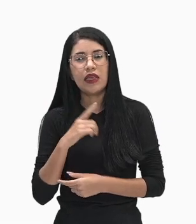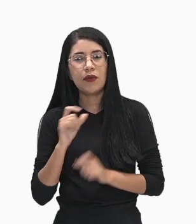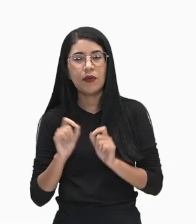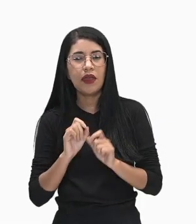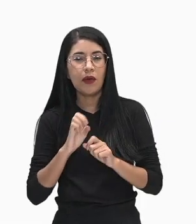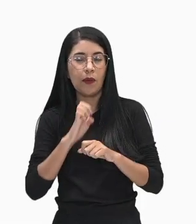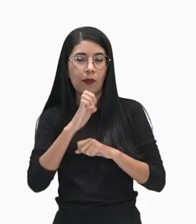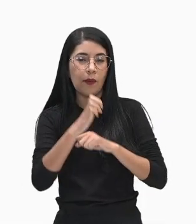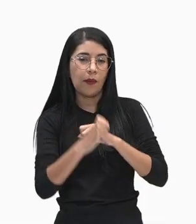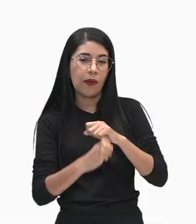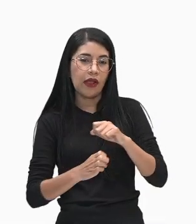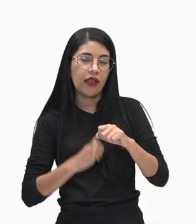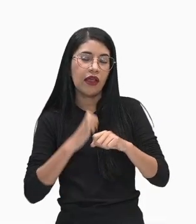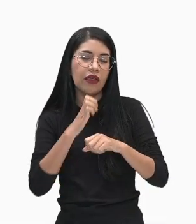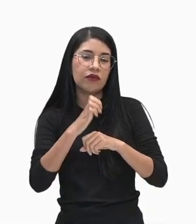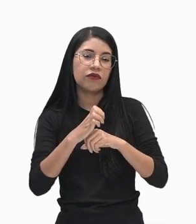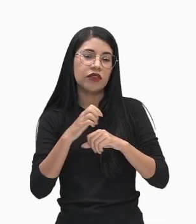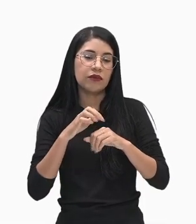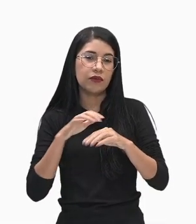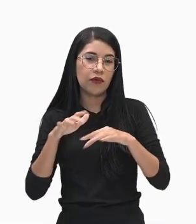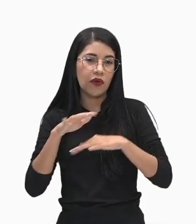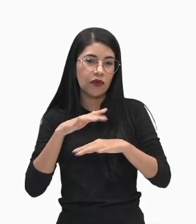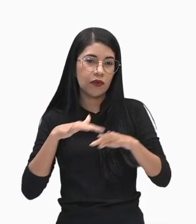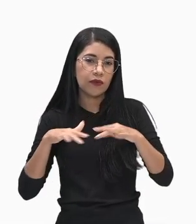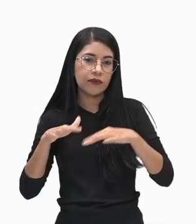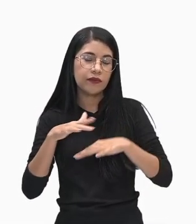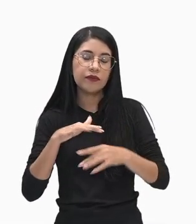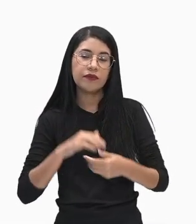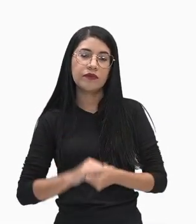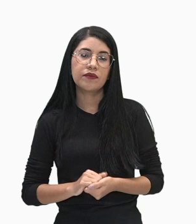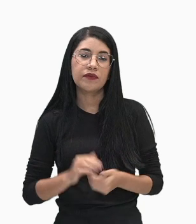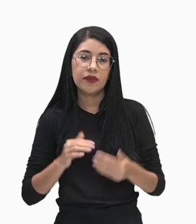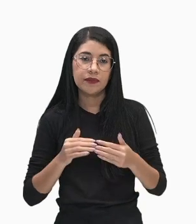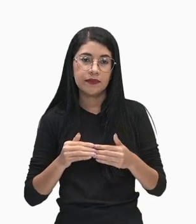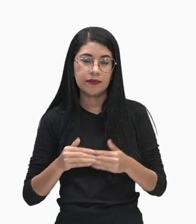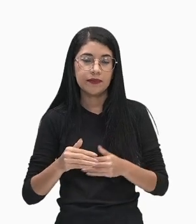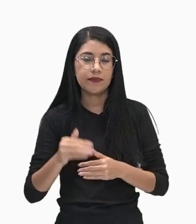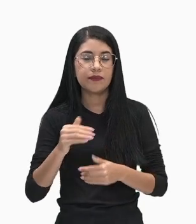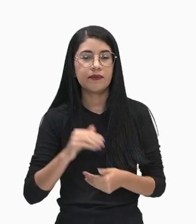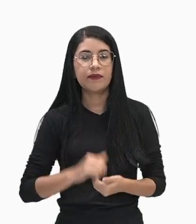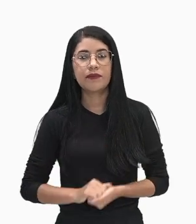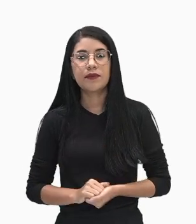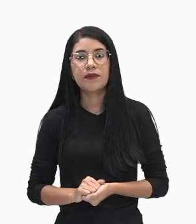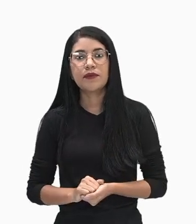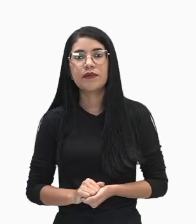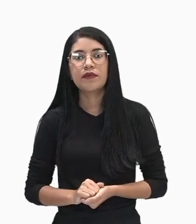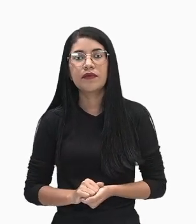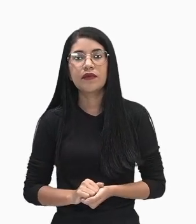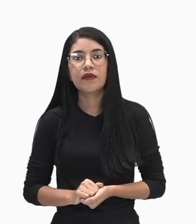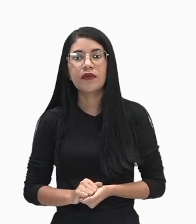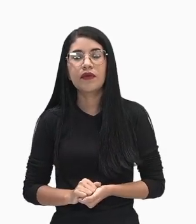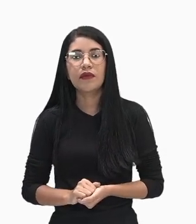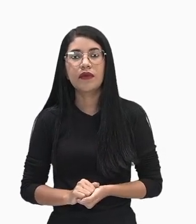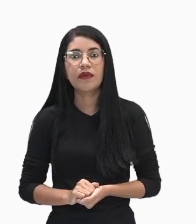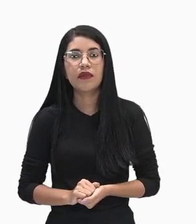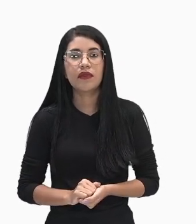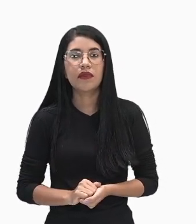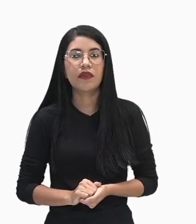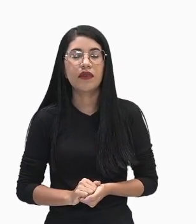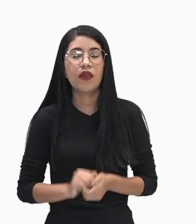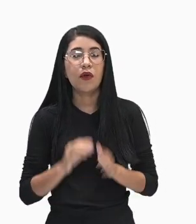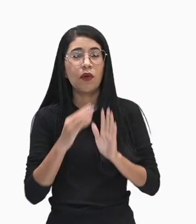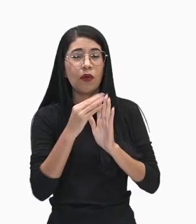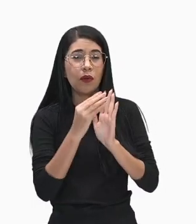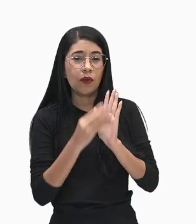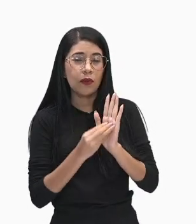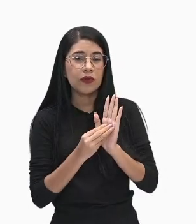elétrons, tá? Bem, vamos seguir adiante. E aí vamos começar a conceituar aqui a corrente elétrica de uma